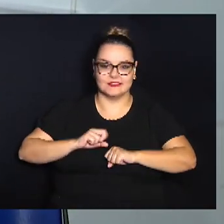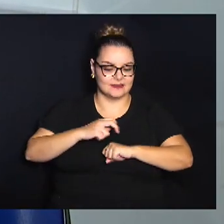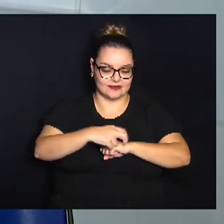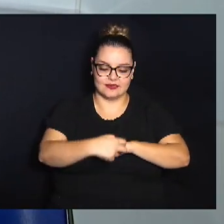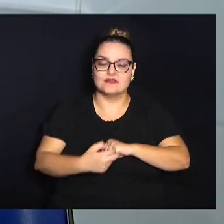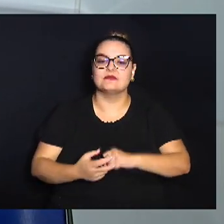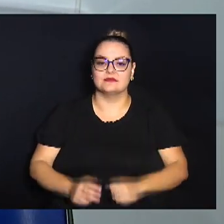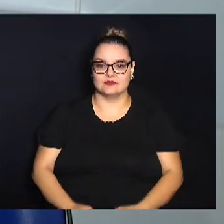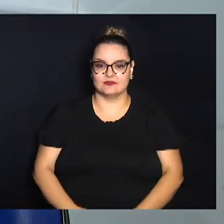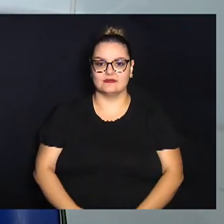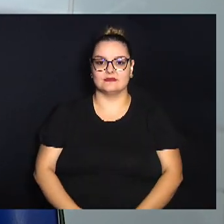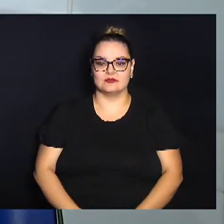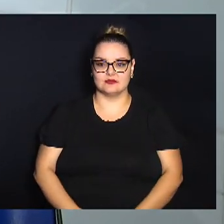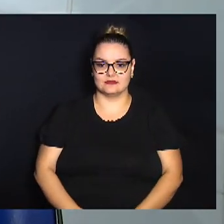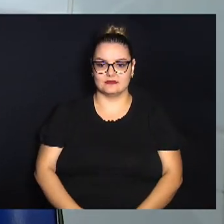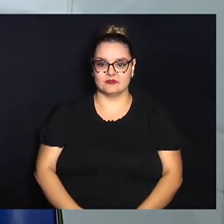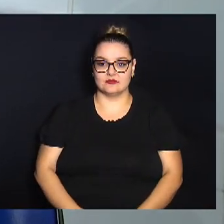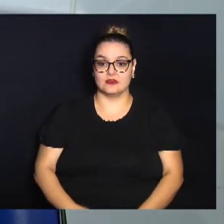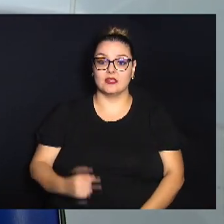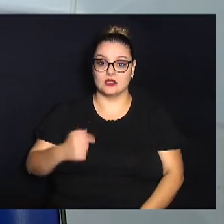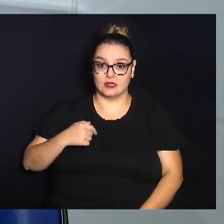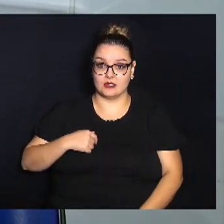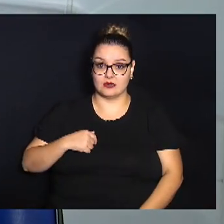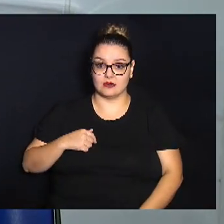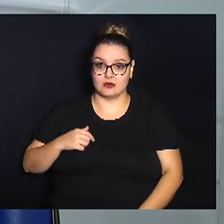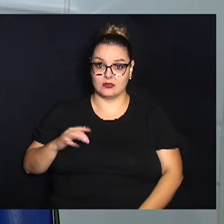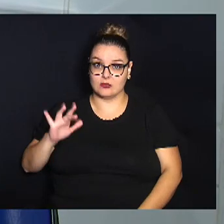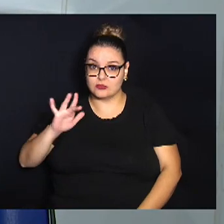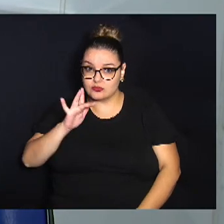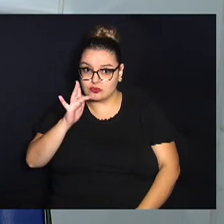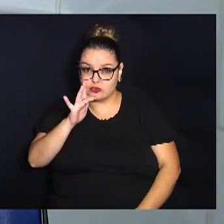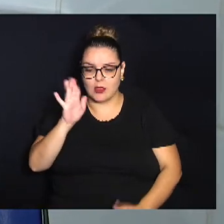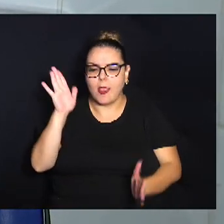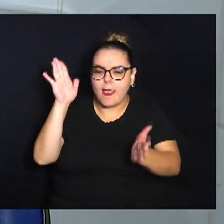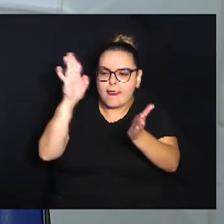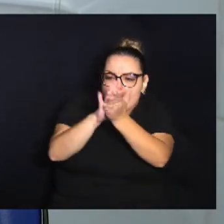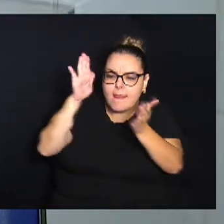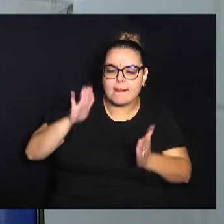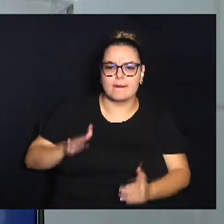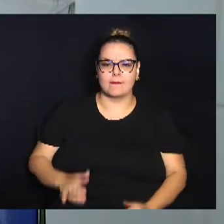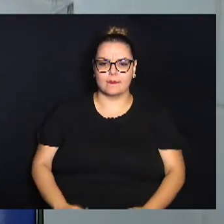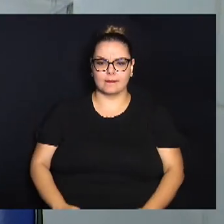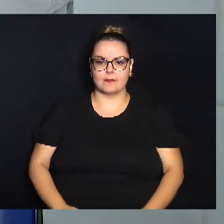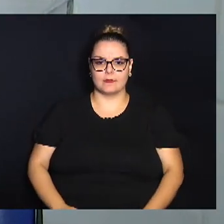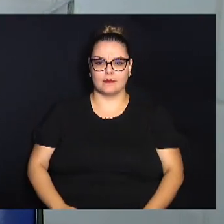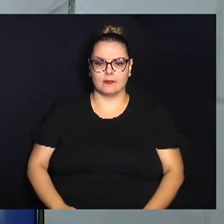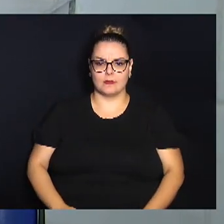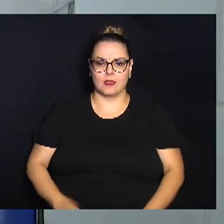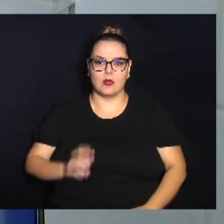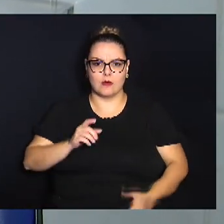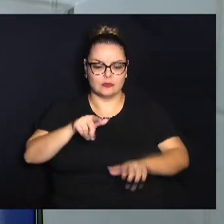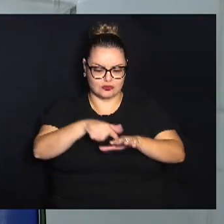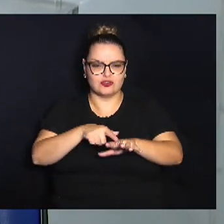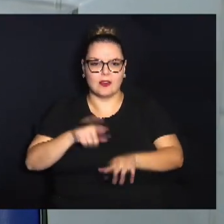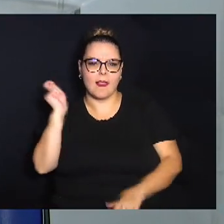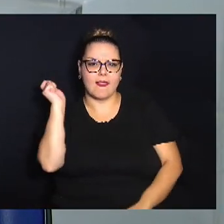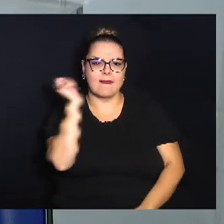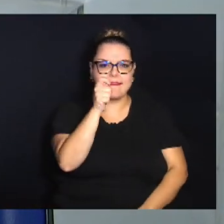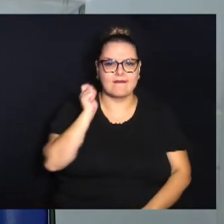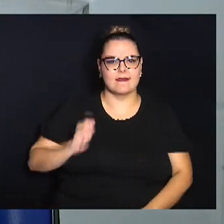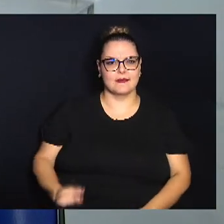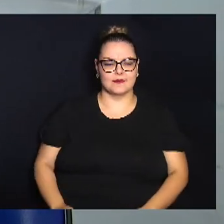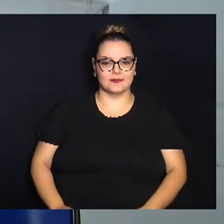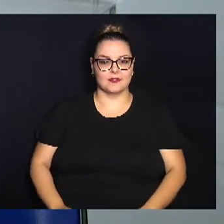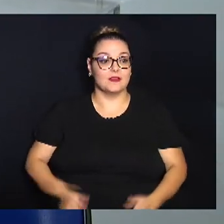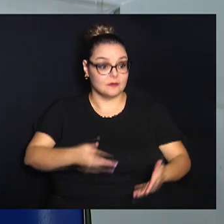porque eu vejo mosquito em casa, eu já mato com chinelo. Vamos convidar o pessoal, então, que está em casa para vir